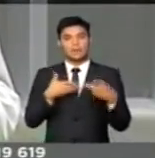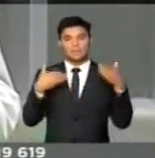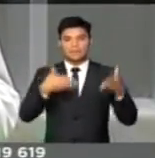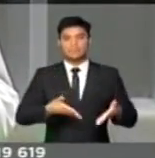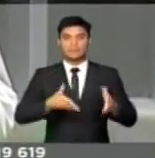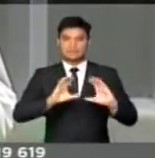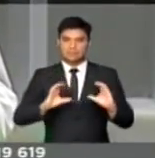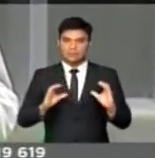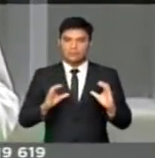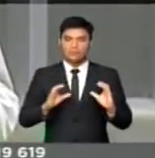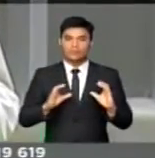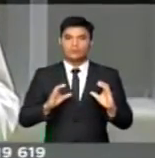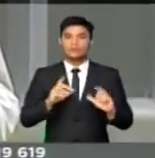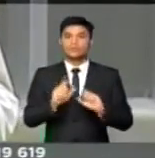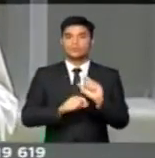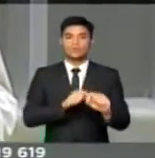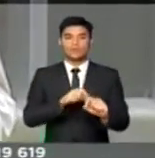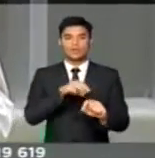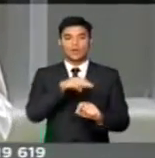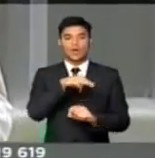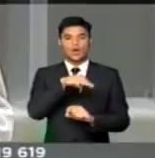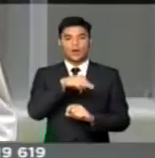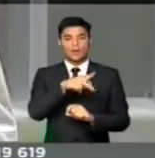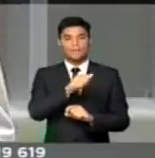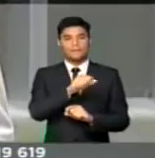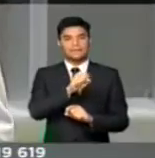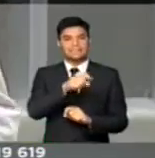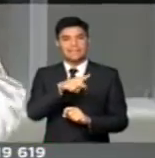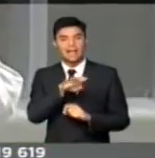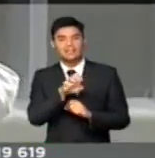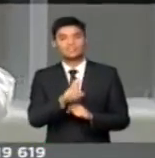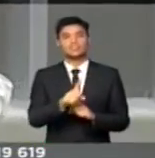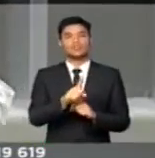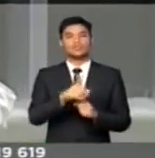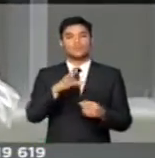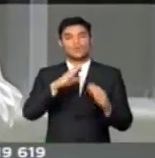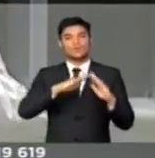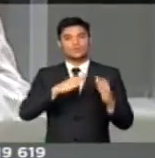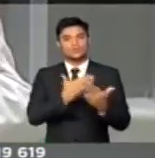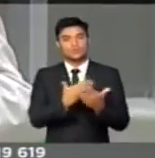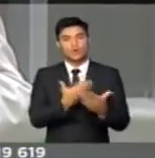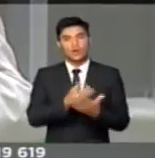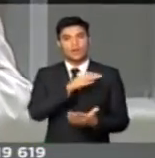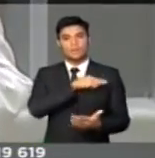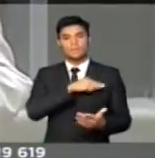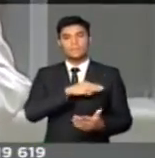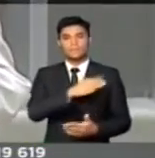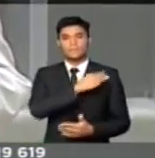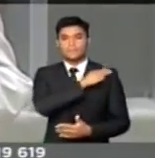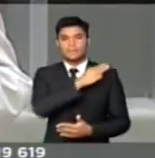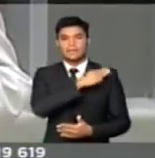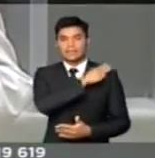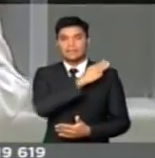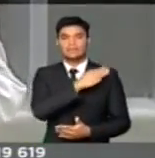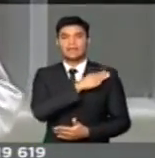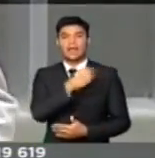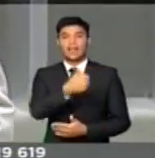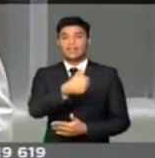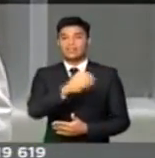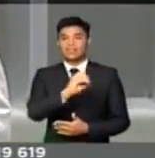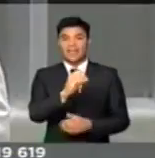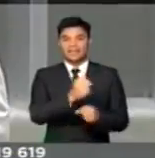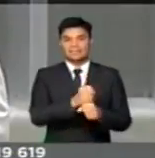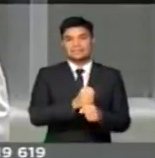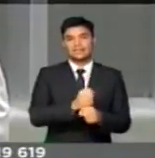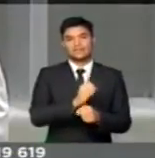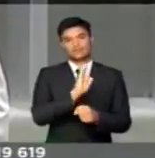cerimônia de passagem do comando da Escola da Polícia Militar de Pernambuco, que está fazendo 10 anos, e a primeira